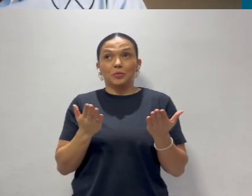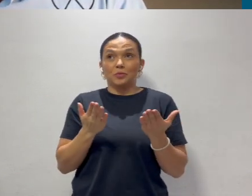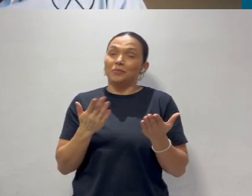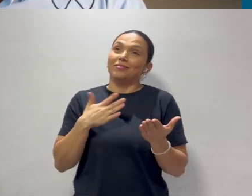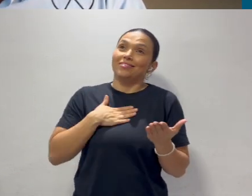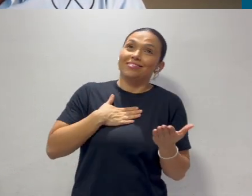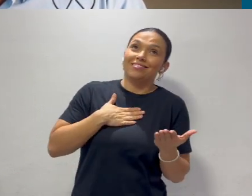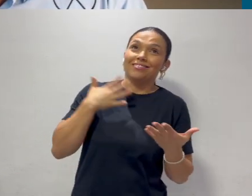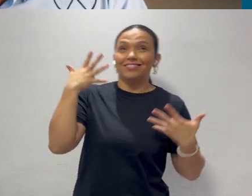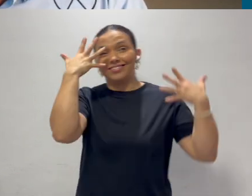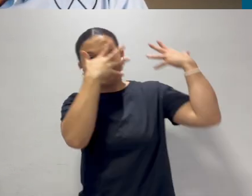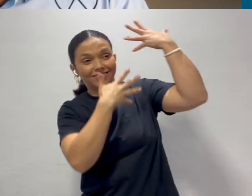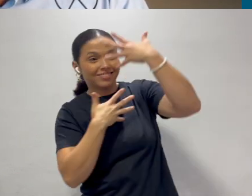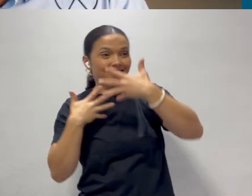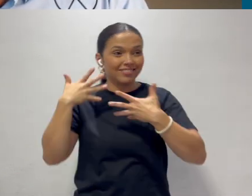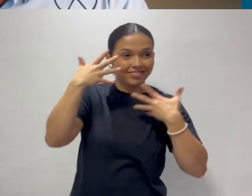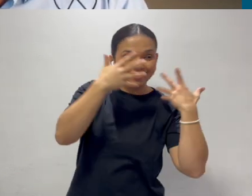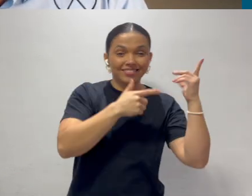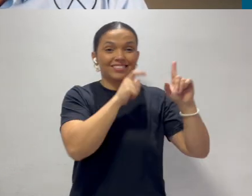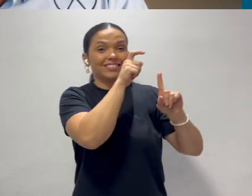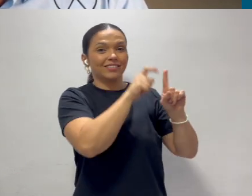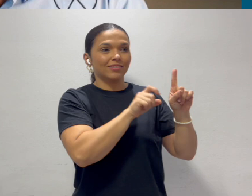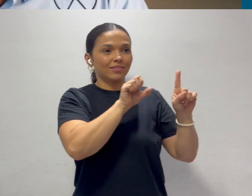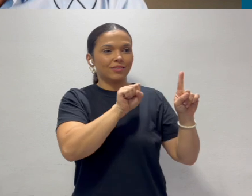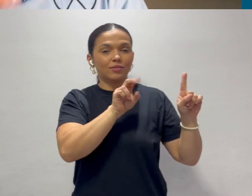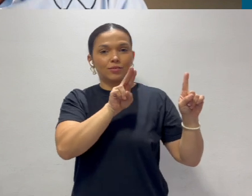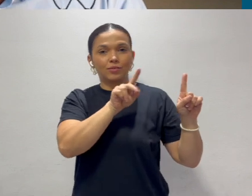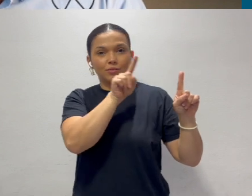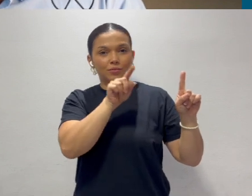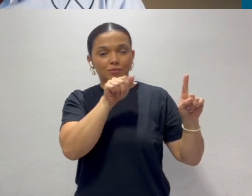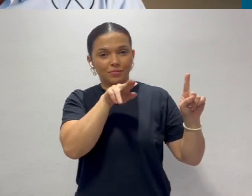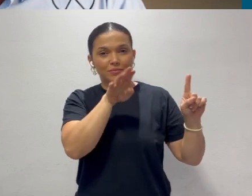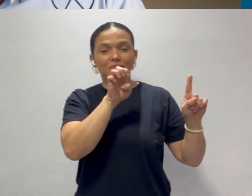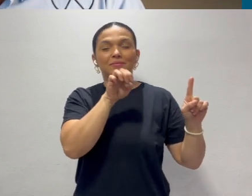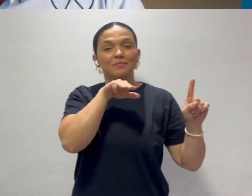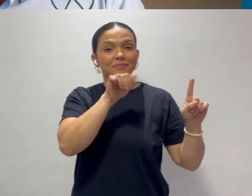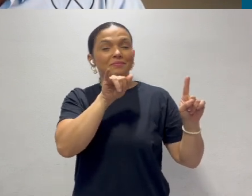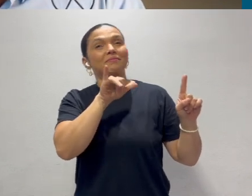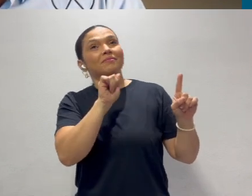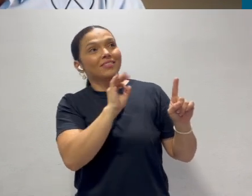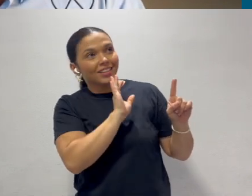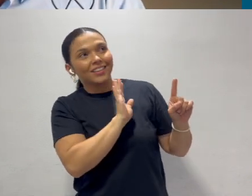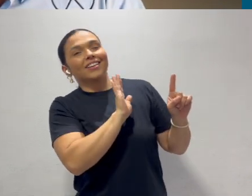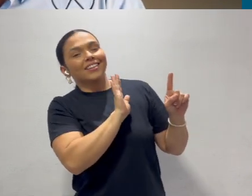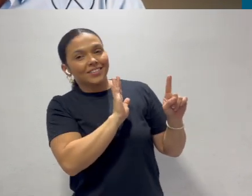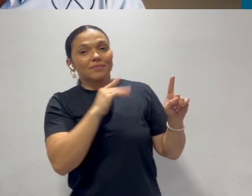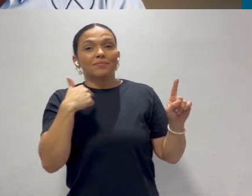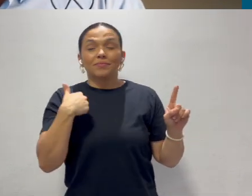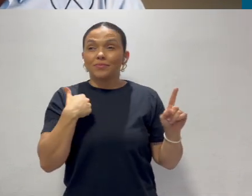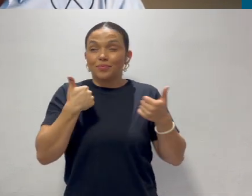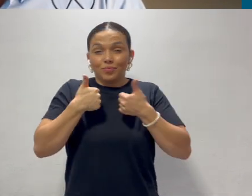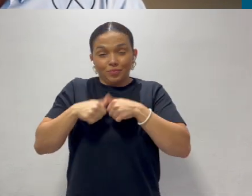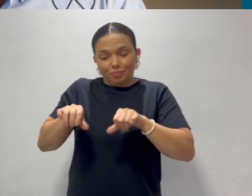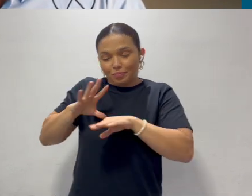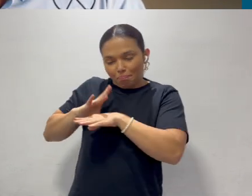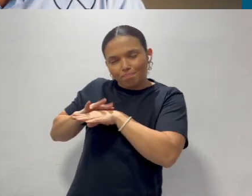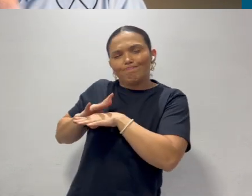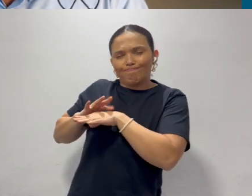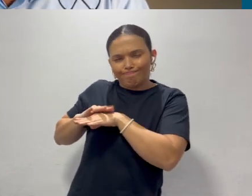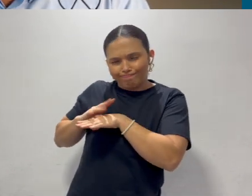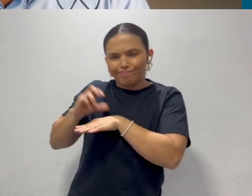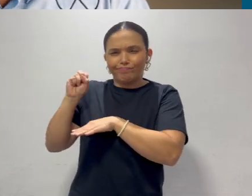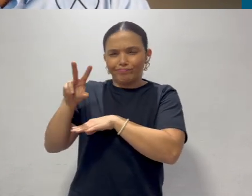Gente, hoje eu estou, hein? Suzane Maia. Gente, eu estou com uma virose, que eu vou dizer uma coisa para vocês. Eu estou mais fraco